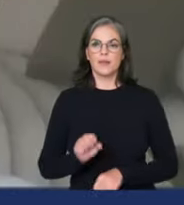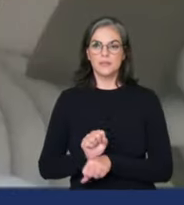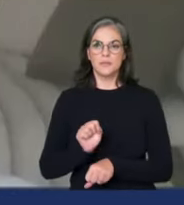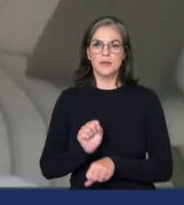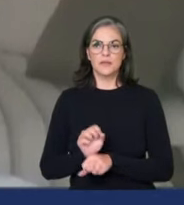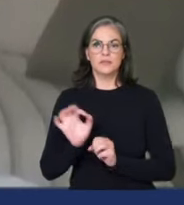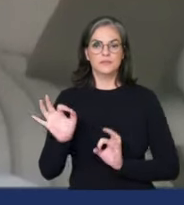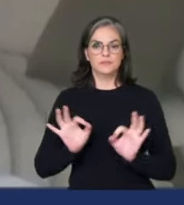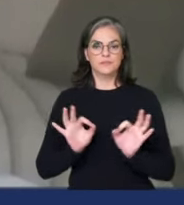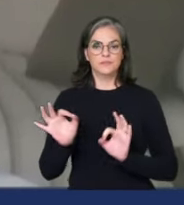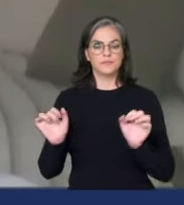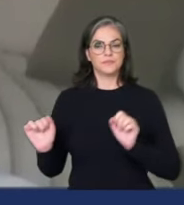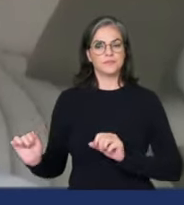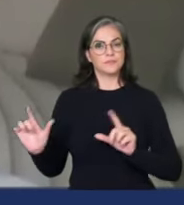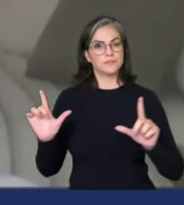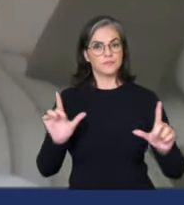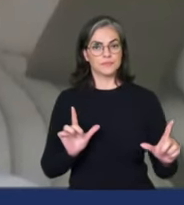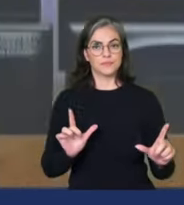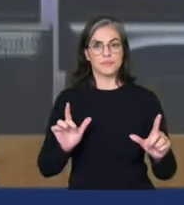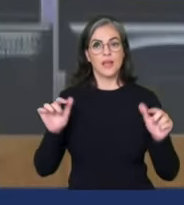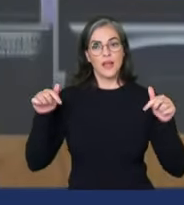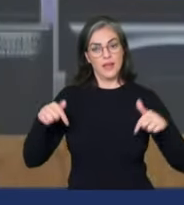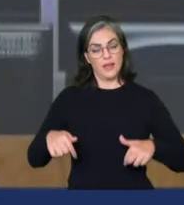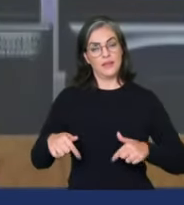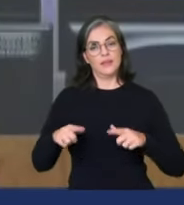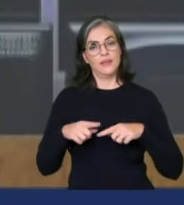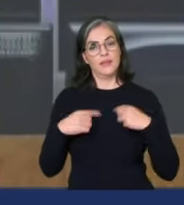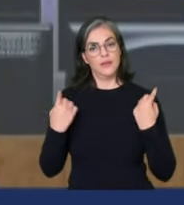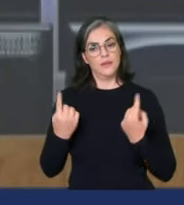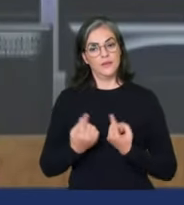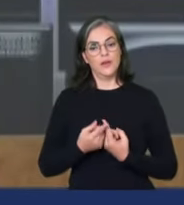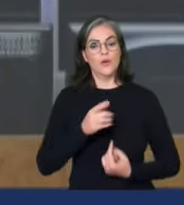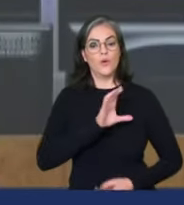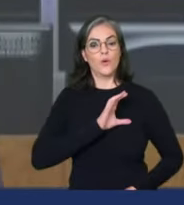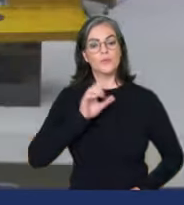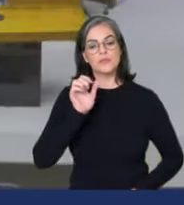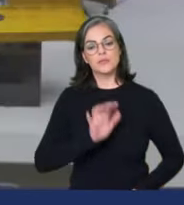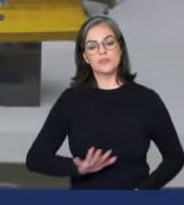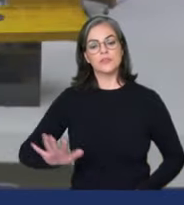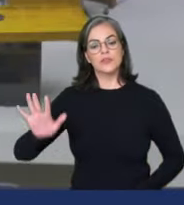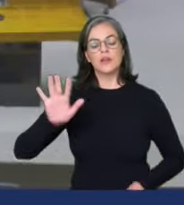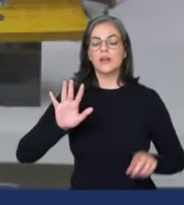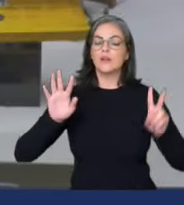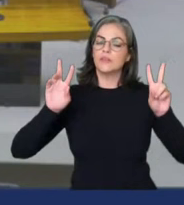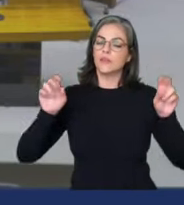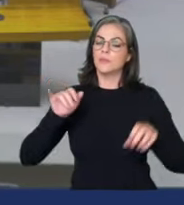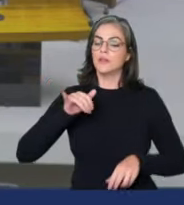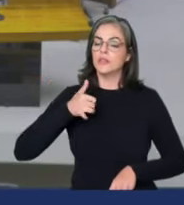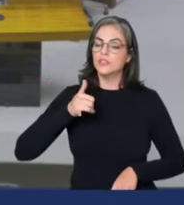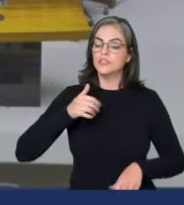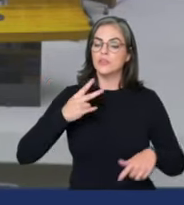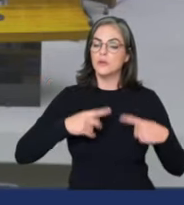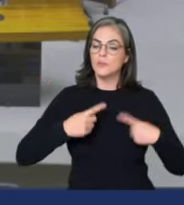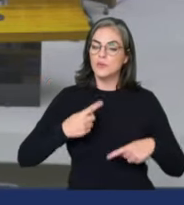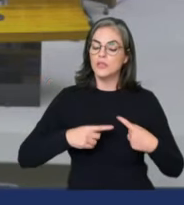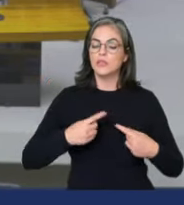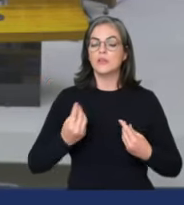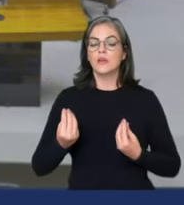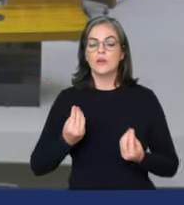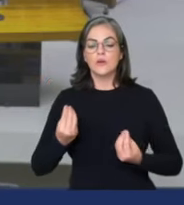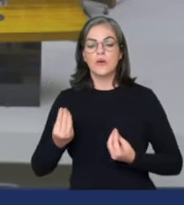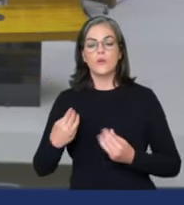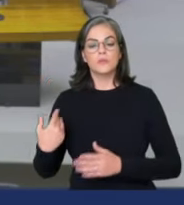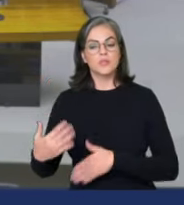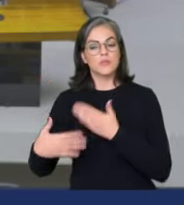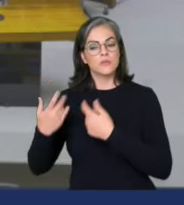nesta comissão geral que está tratando da política energética e do desenvolvimento econômico e social. Esta